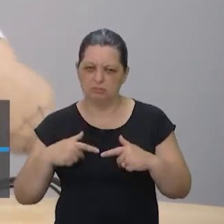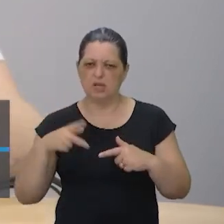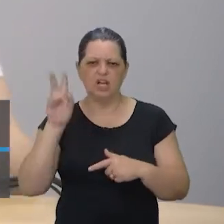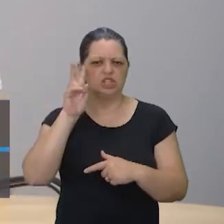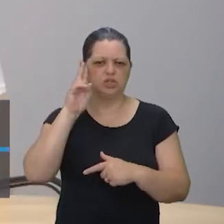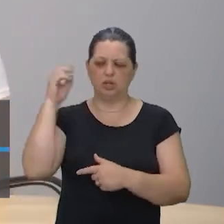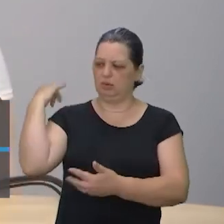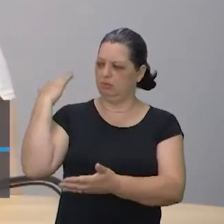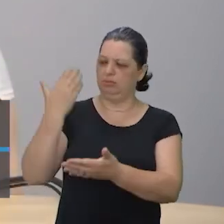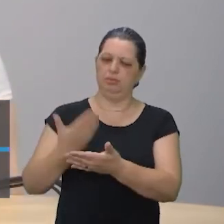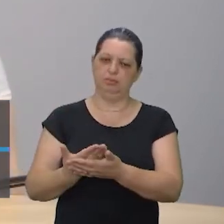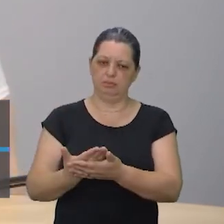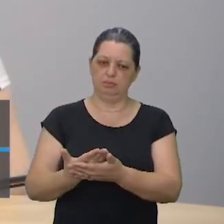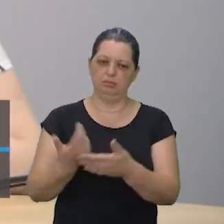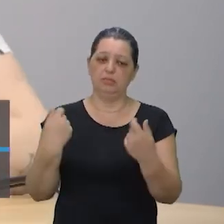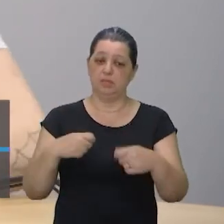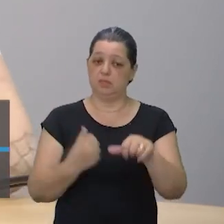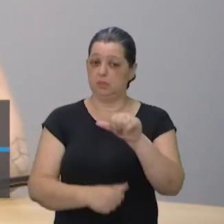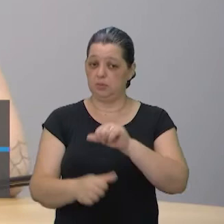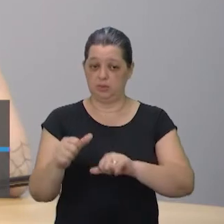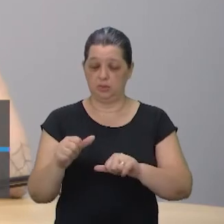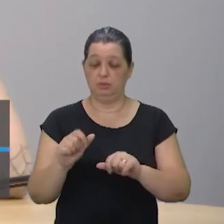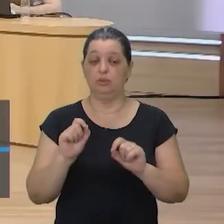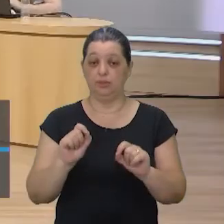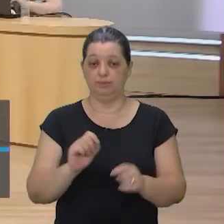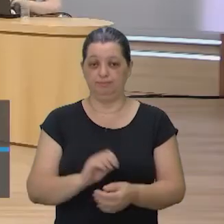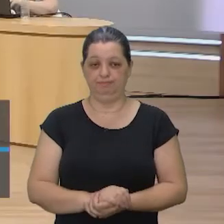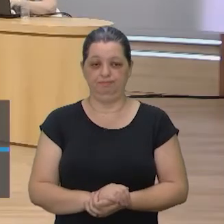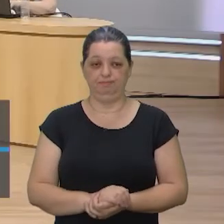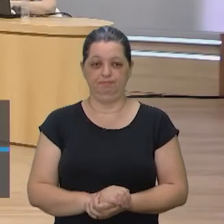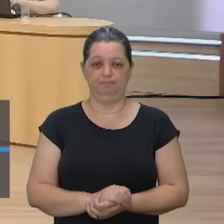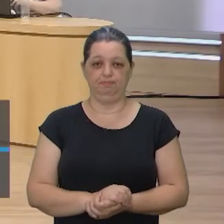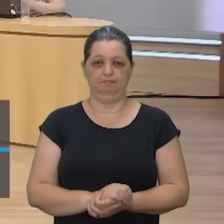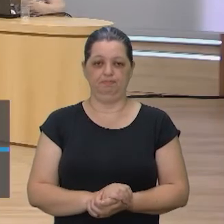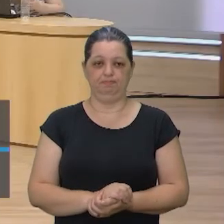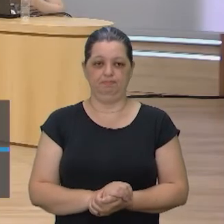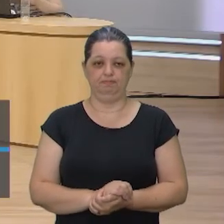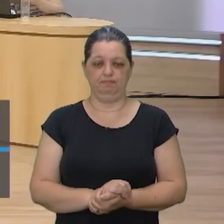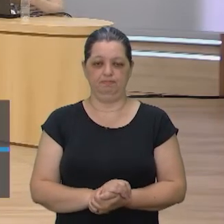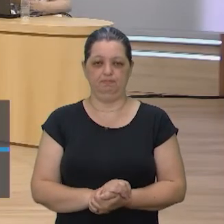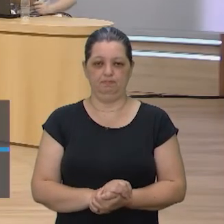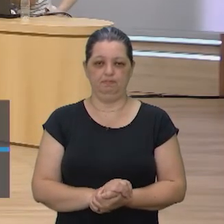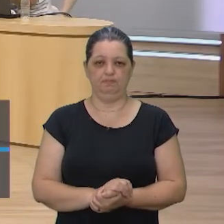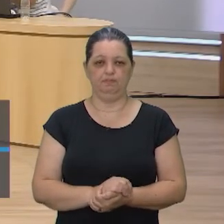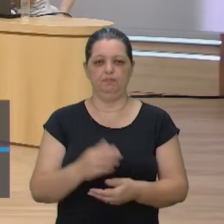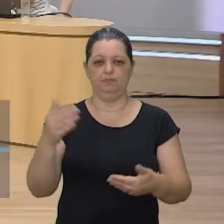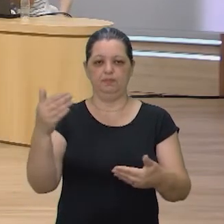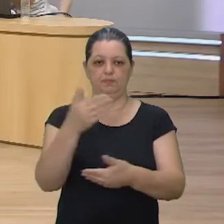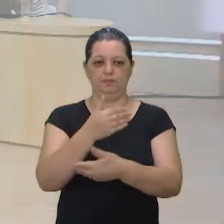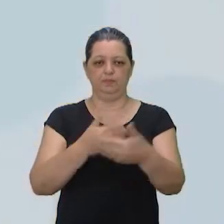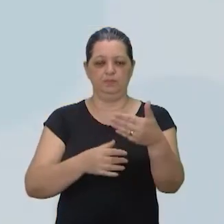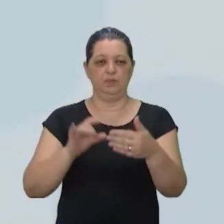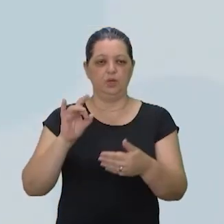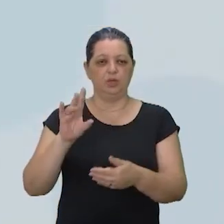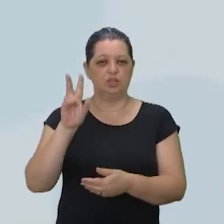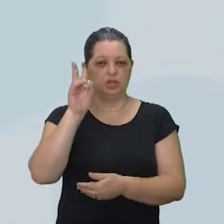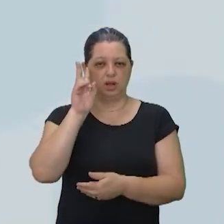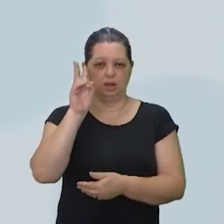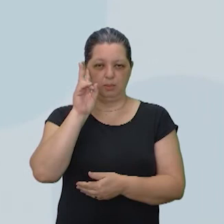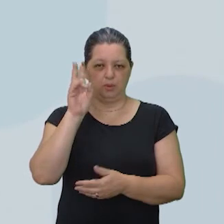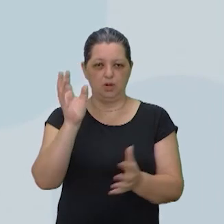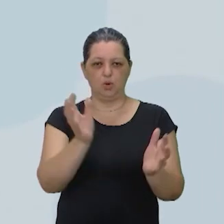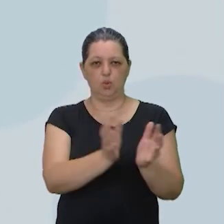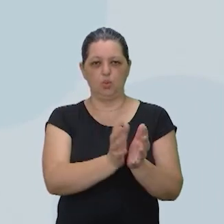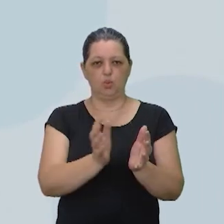que a gente pode fazer a partir disso, né? Perfeito. Mafezinha, bota no LED, vamos só relembrar os grupos